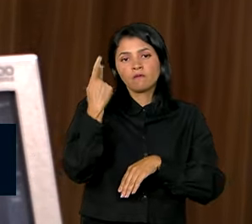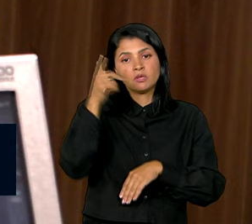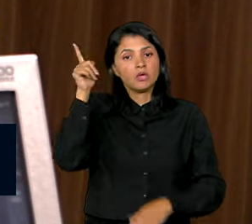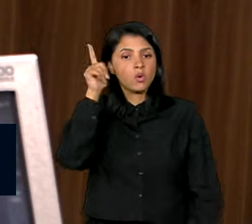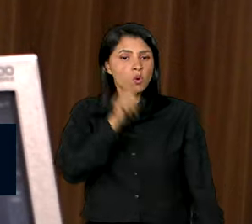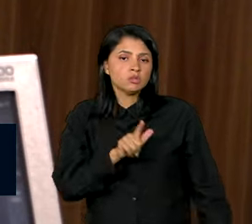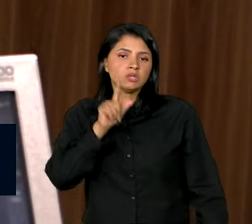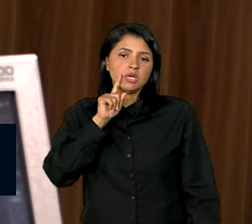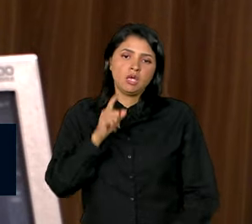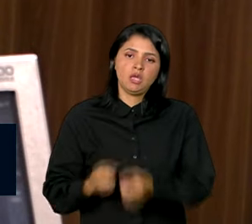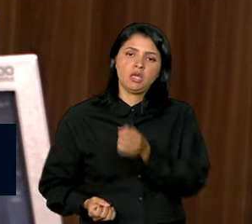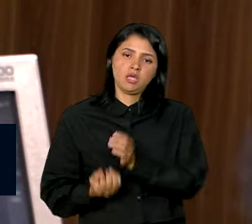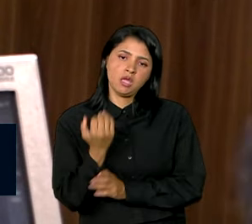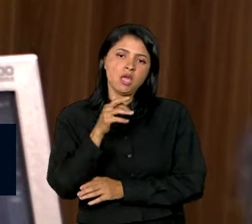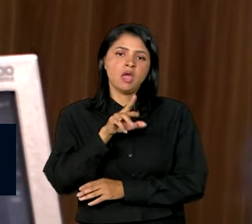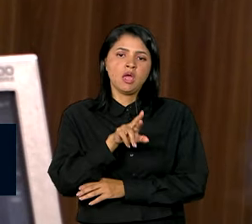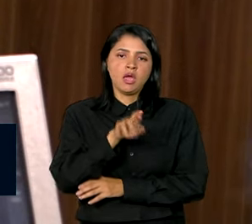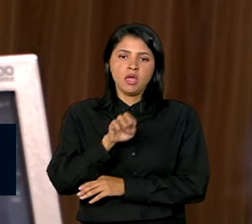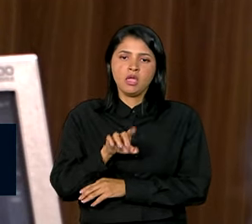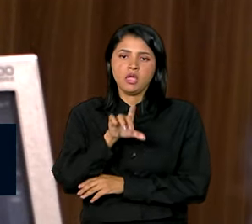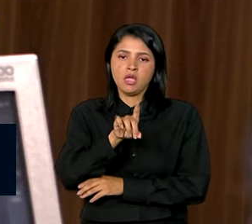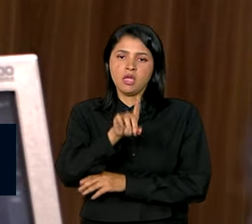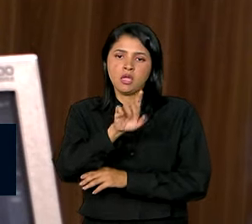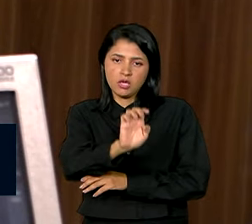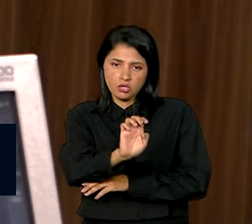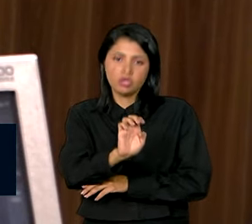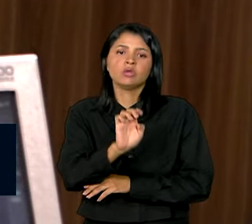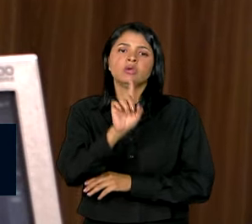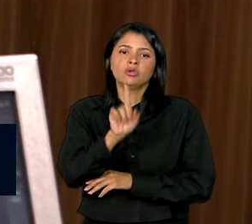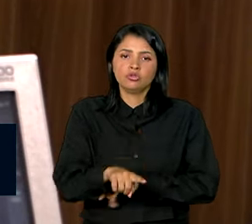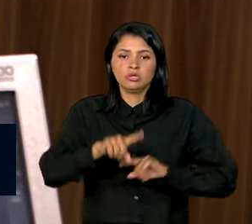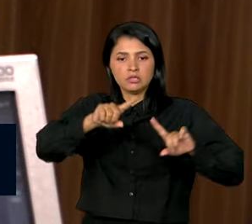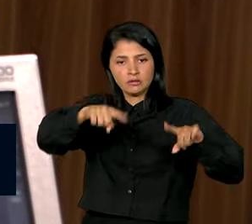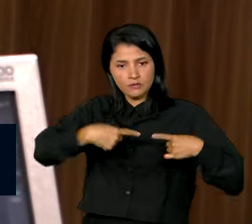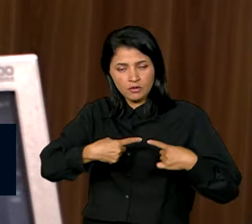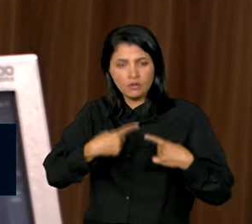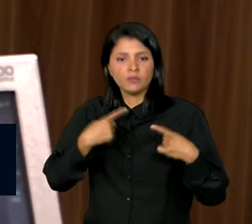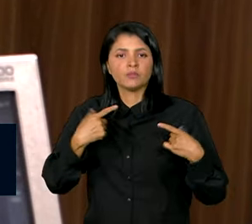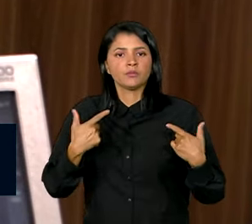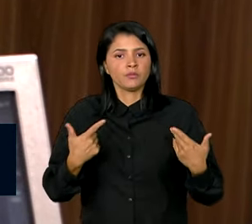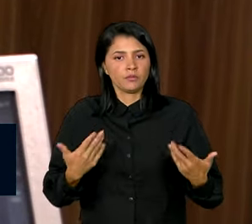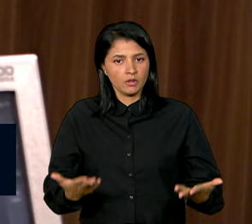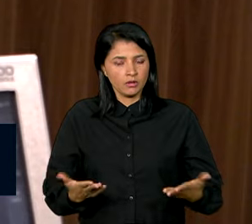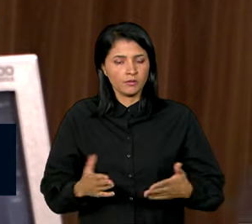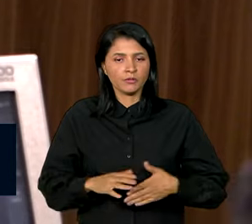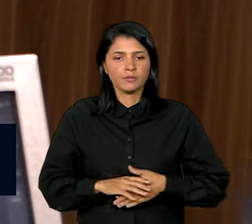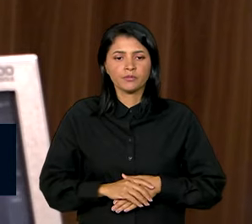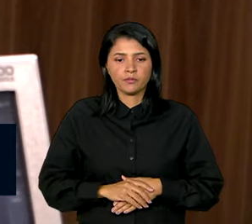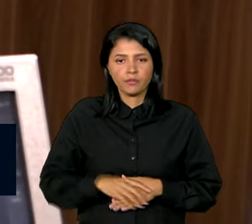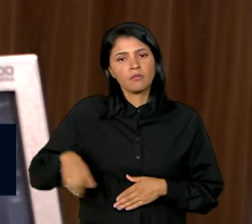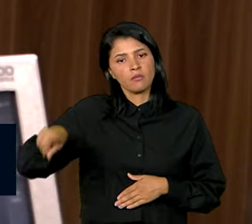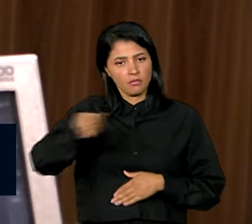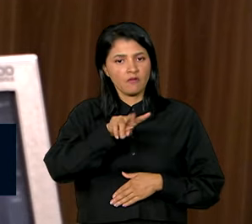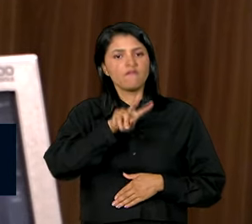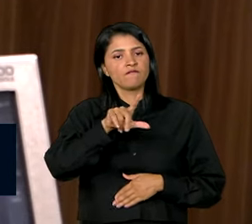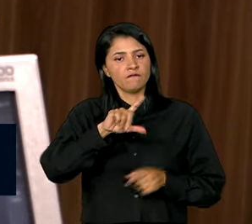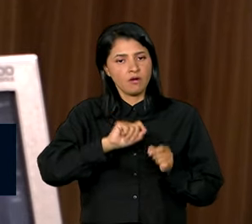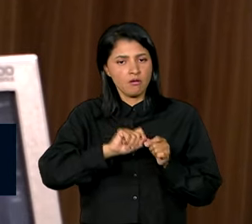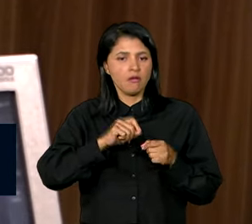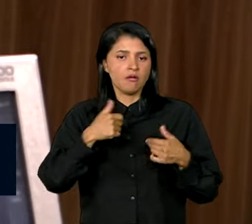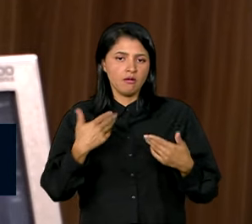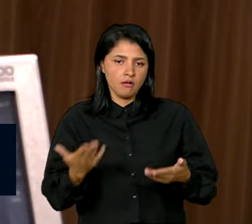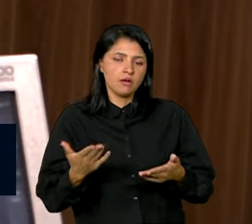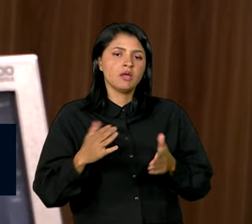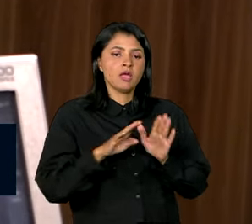consegue estabelecer essas redes, né, de desafios. Então, eles vão ser,